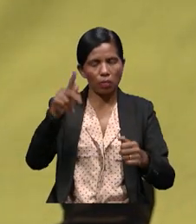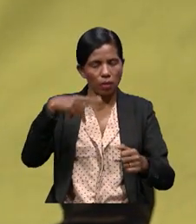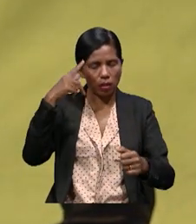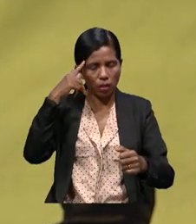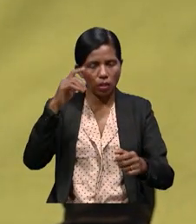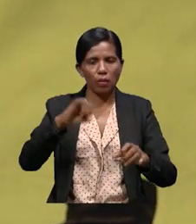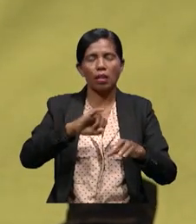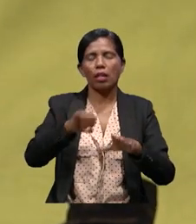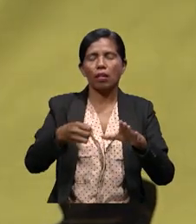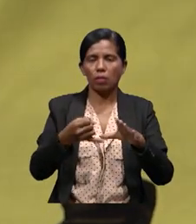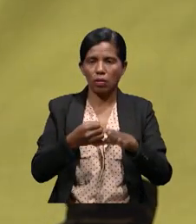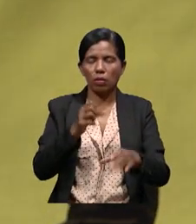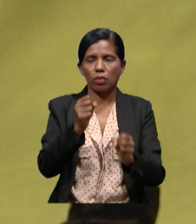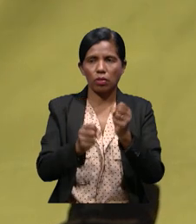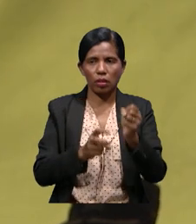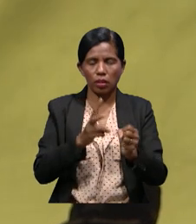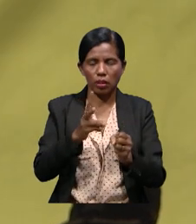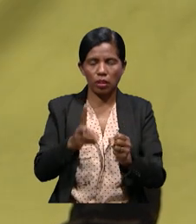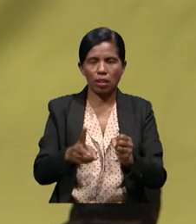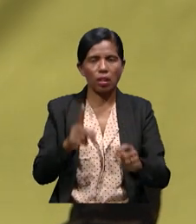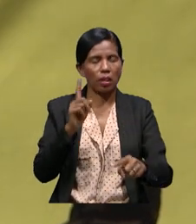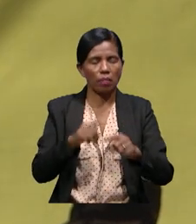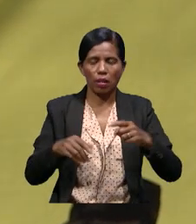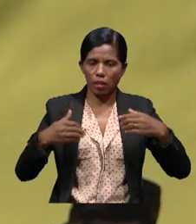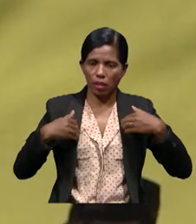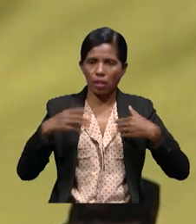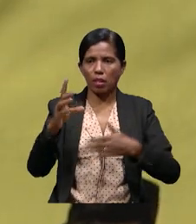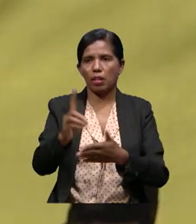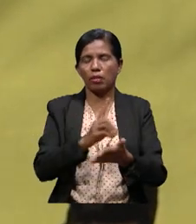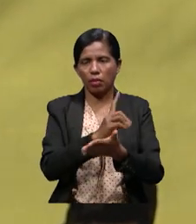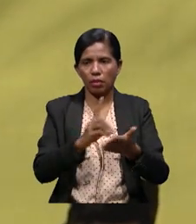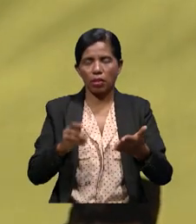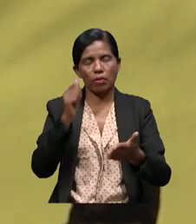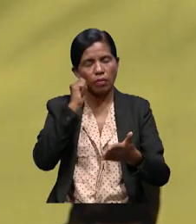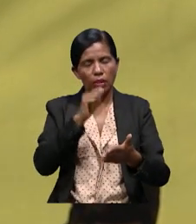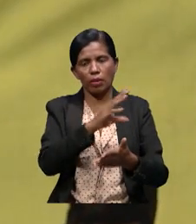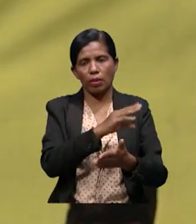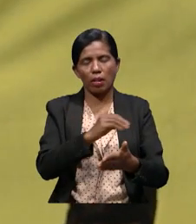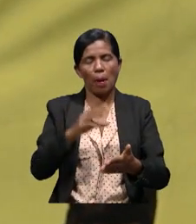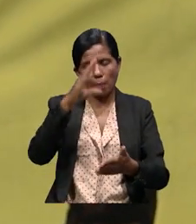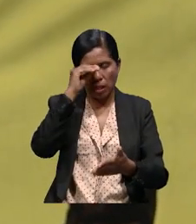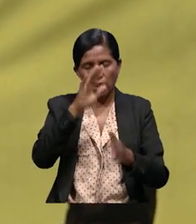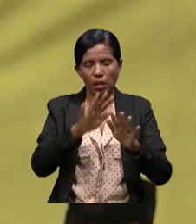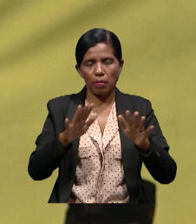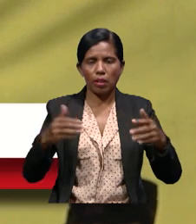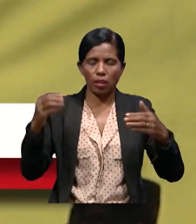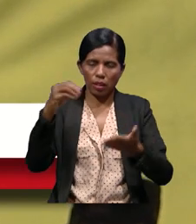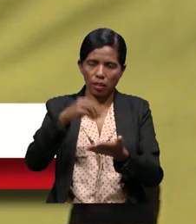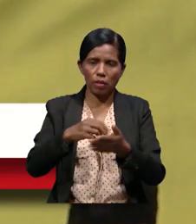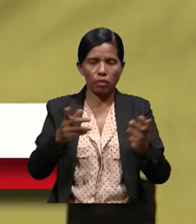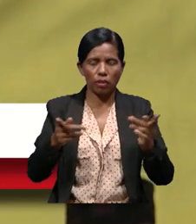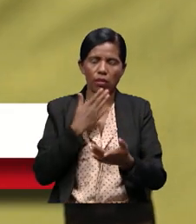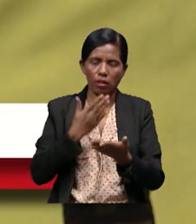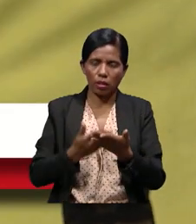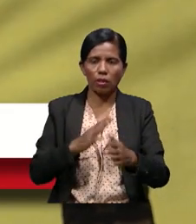inclusão social nivela bela ia discriminação entre feto kamane ka labari tem que cria condições ototo